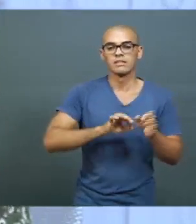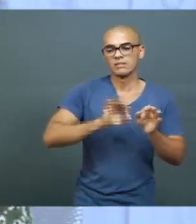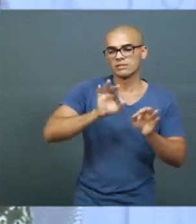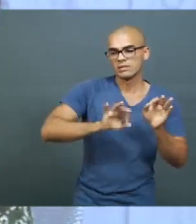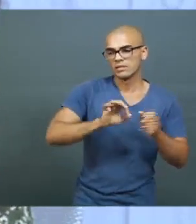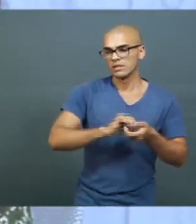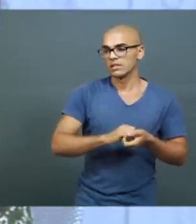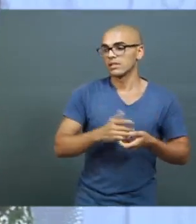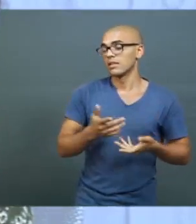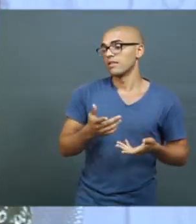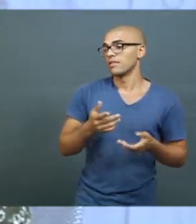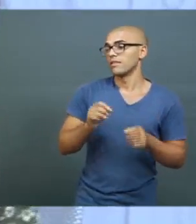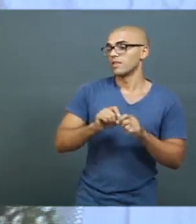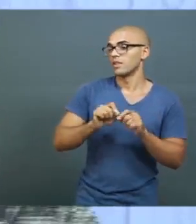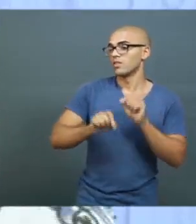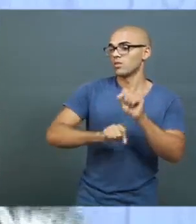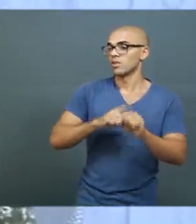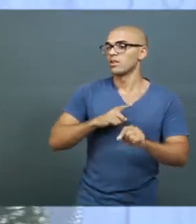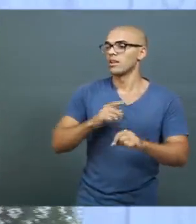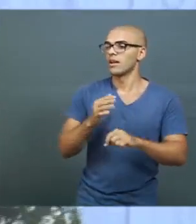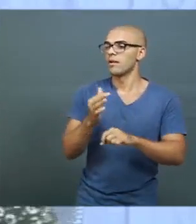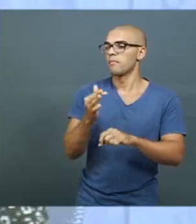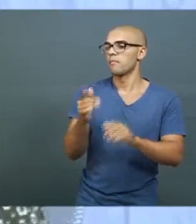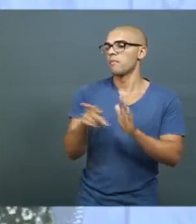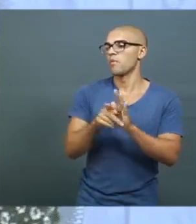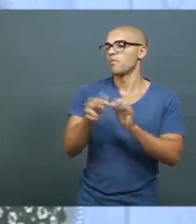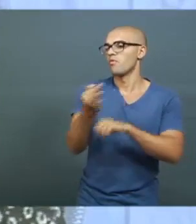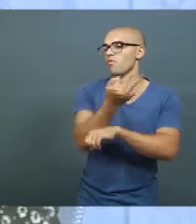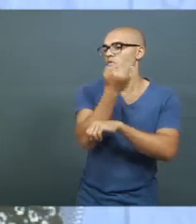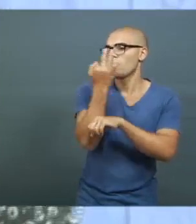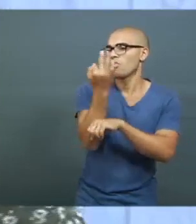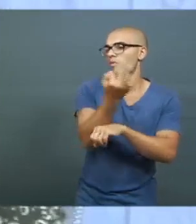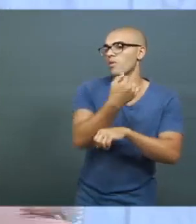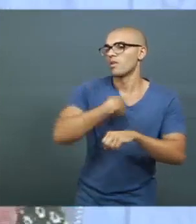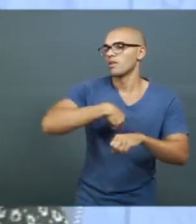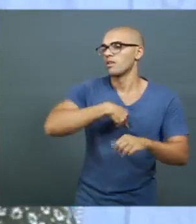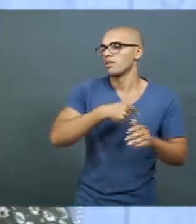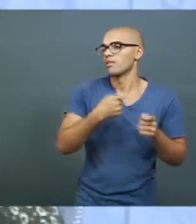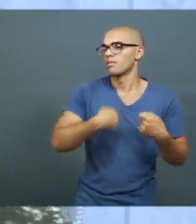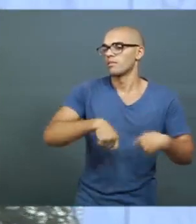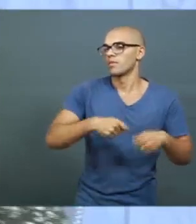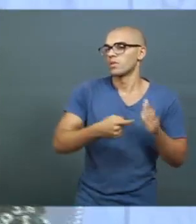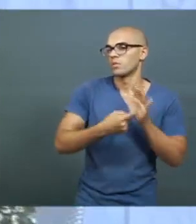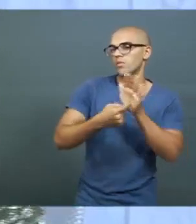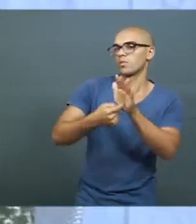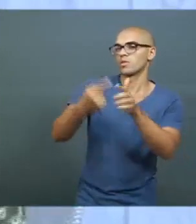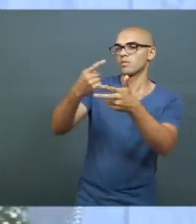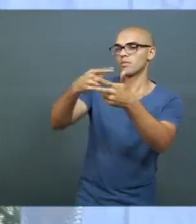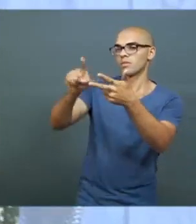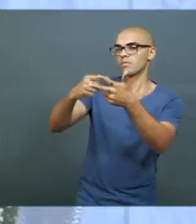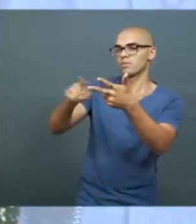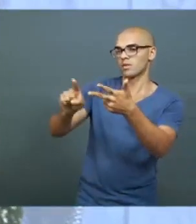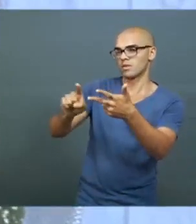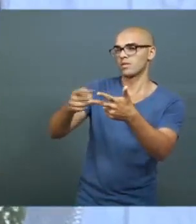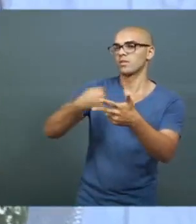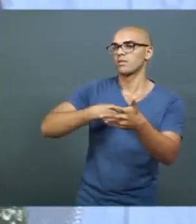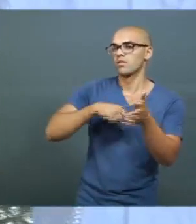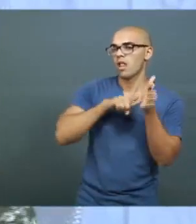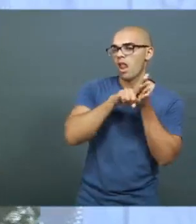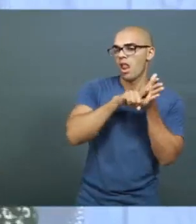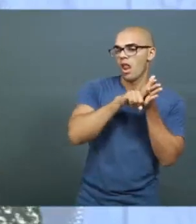fazer, que a gente precisa apresentar periodicamente ao MEC e alguns retornos. Um dos retornos é esse,